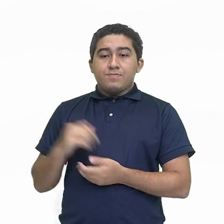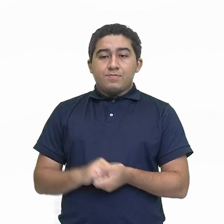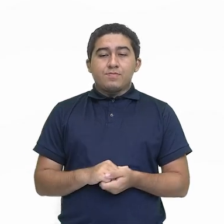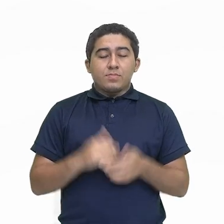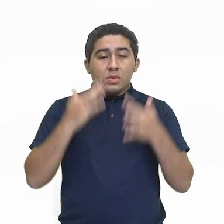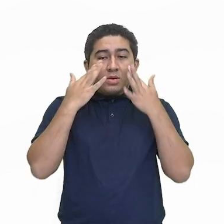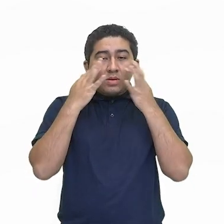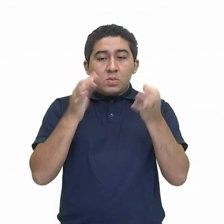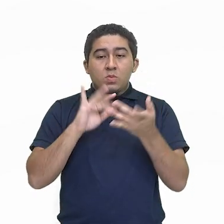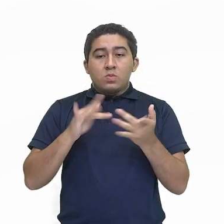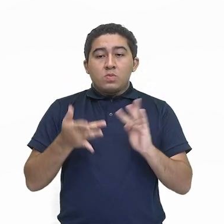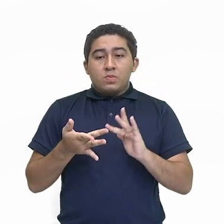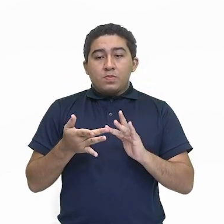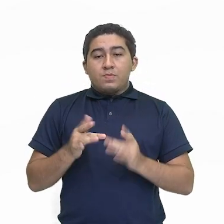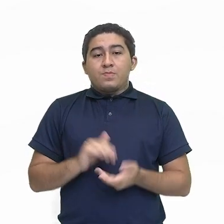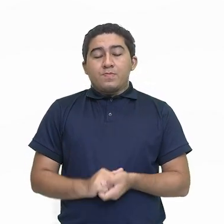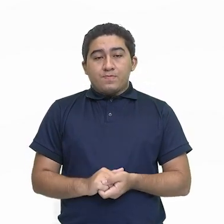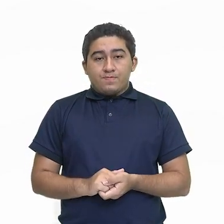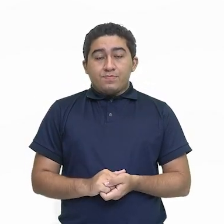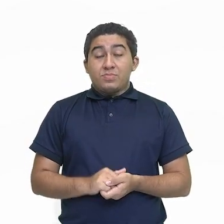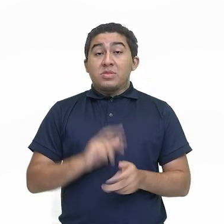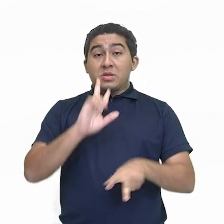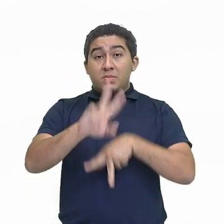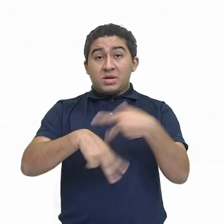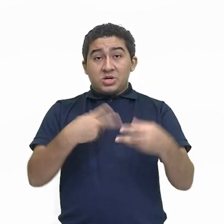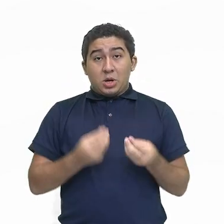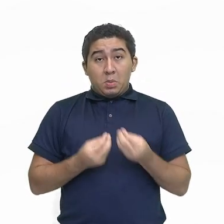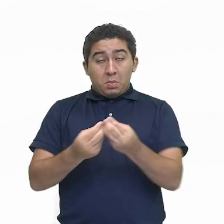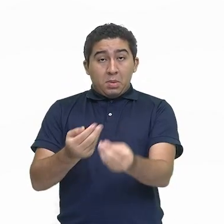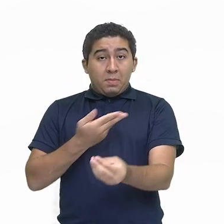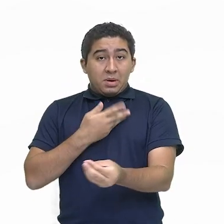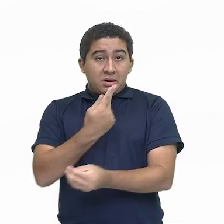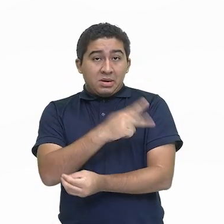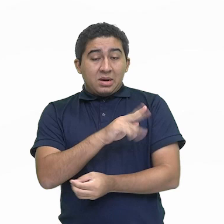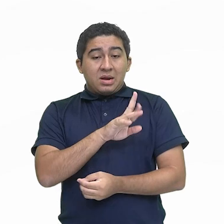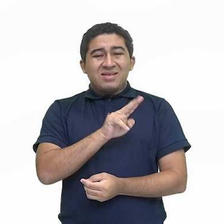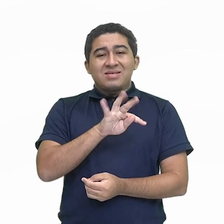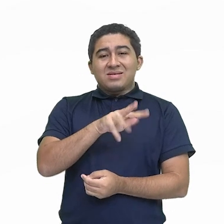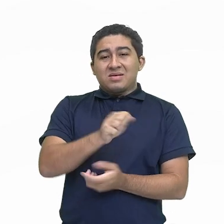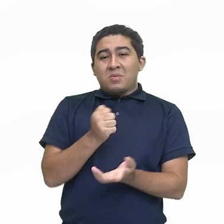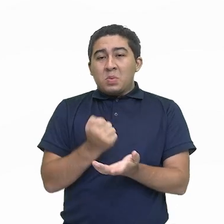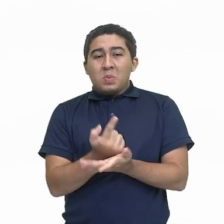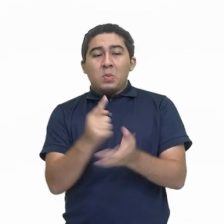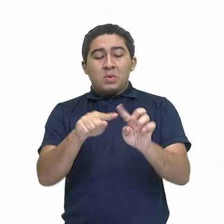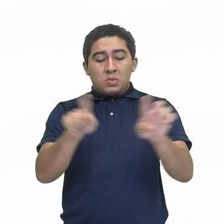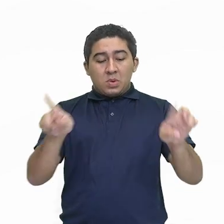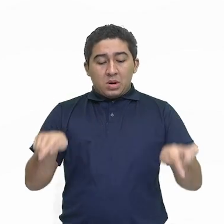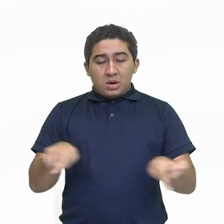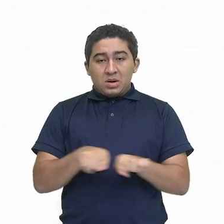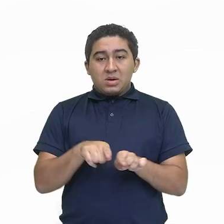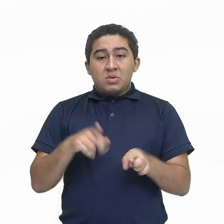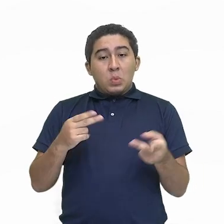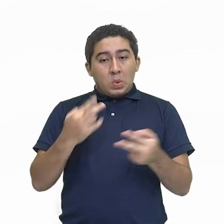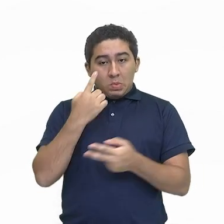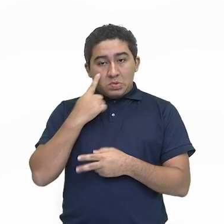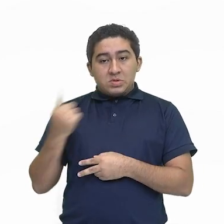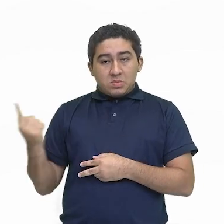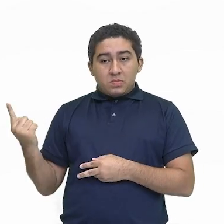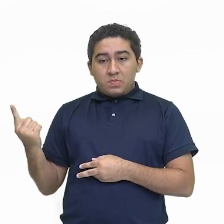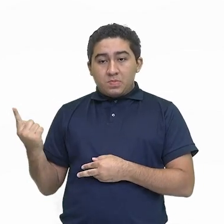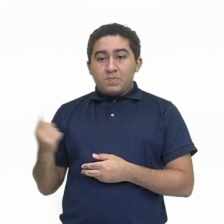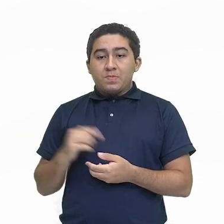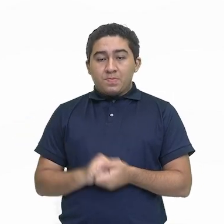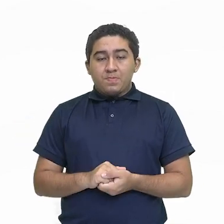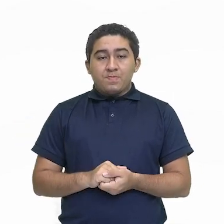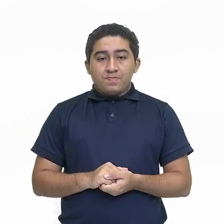aí. Para presentear uma amiga, Rita comprou uma toalha de mesa com formato retangular. E para